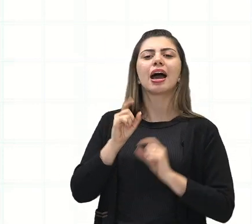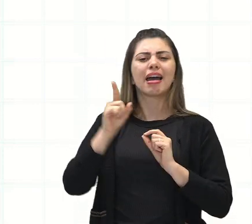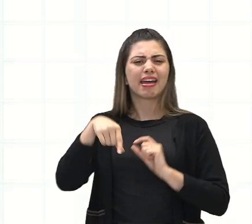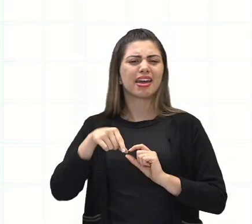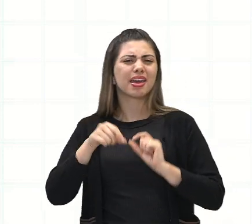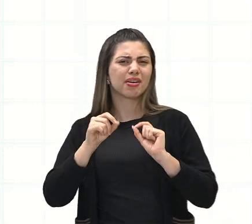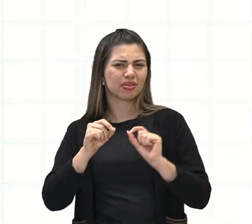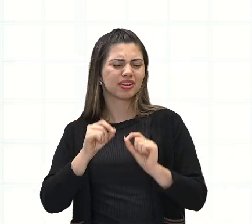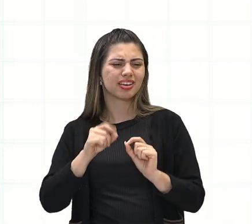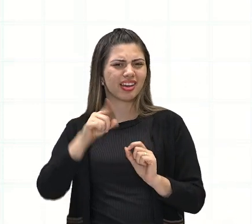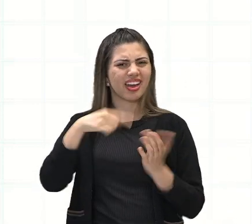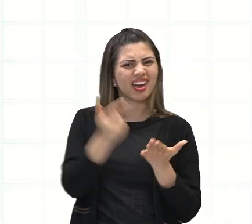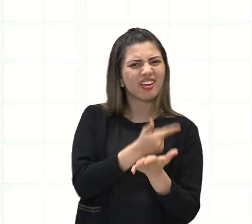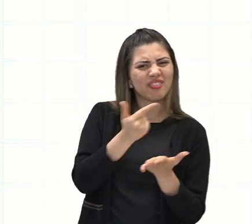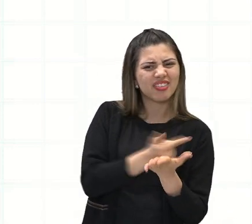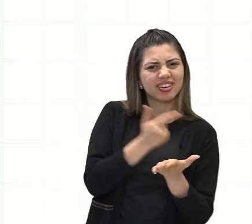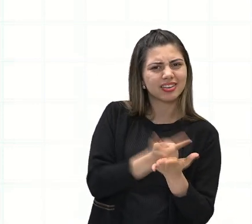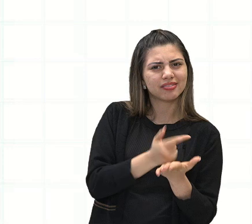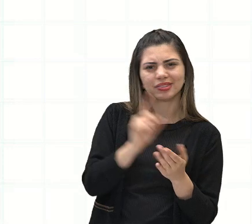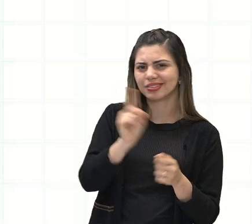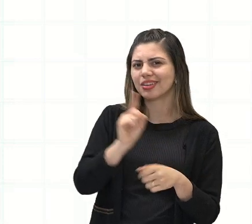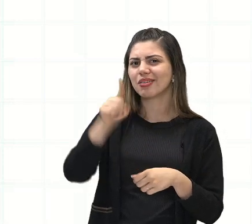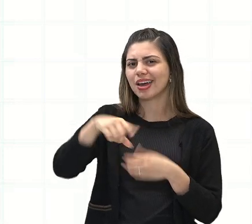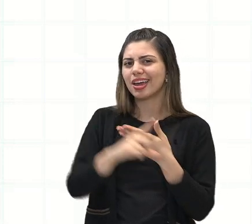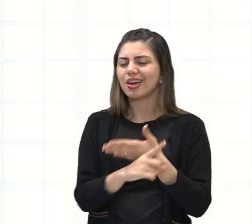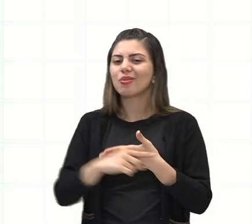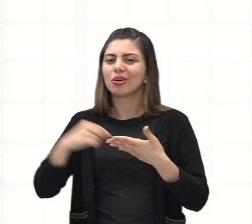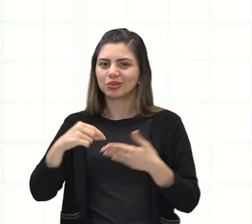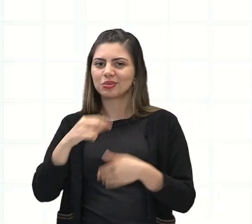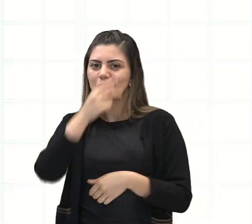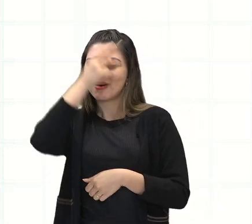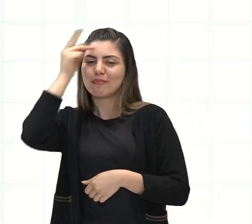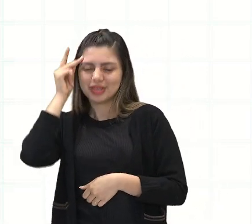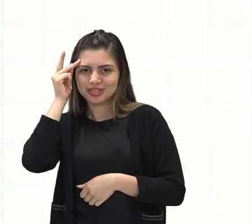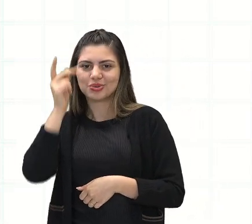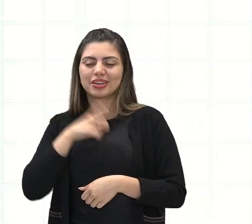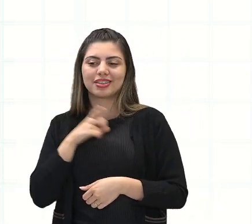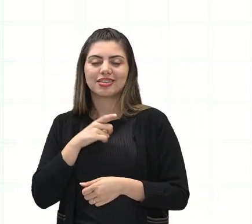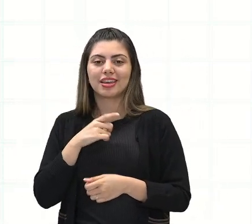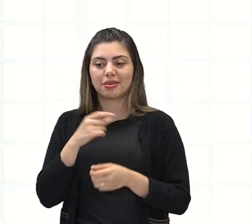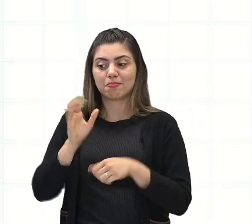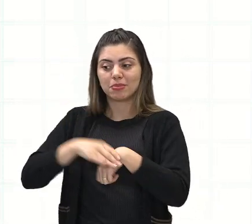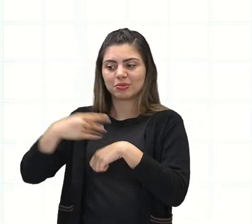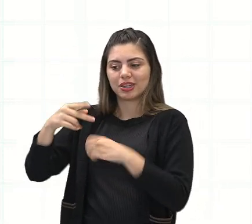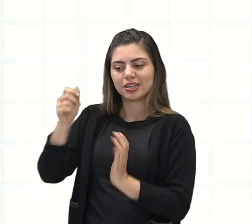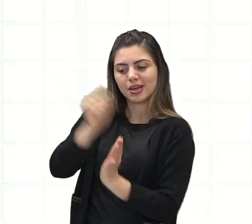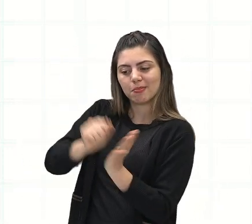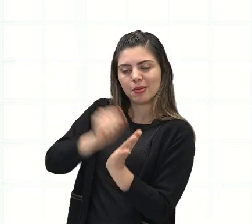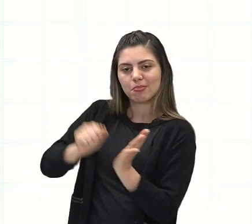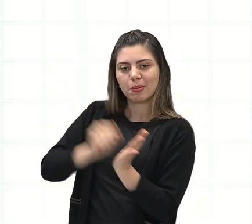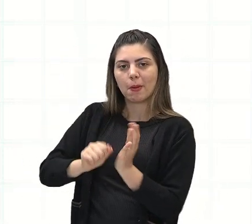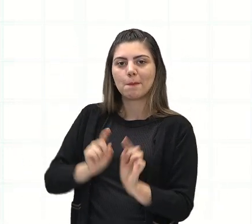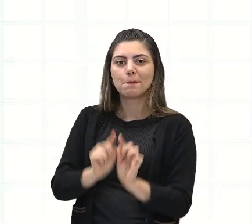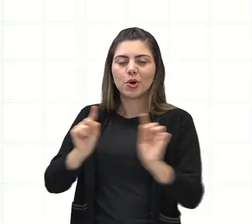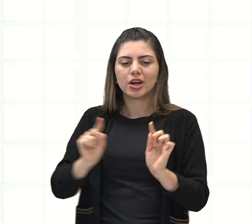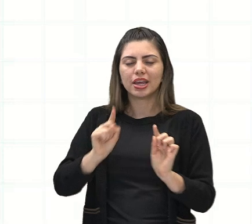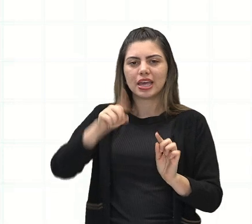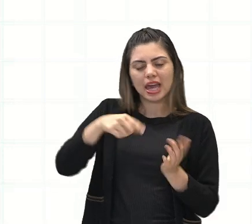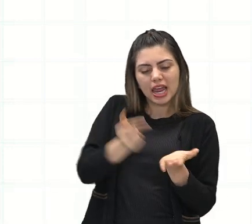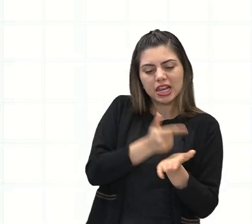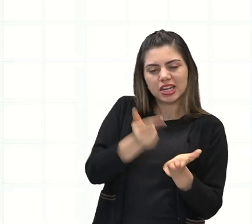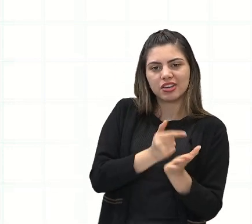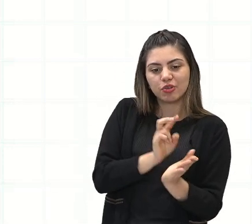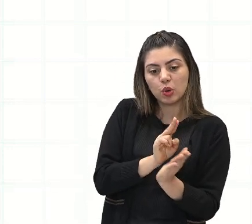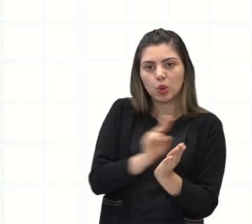um título de um livro, é um autor que tinha vários livros. Só que ao invés de utilizar o nome do livro que ele estava